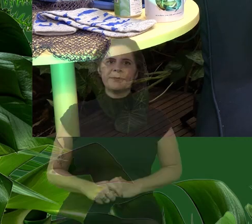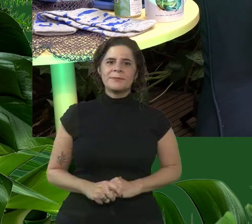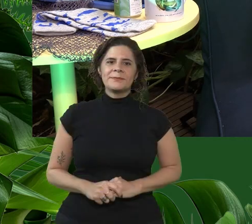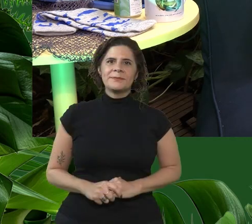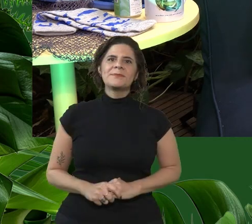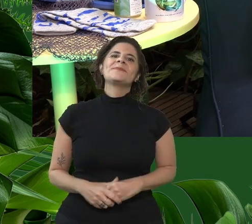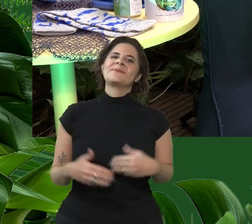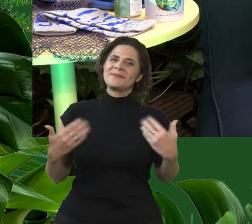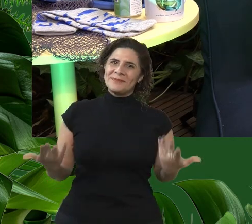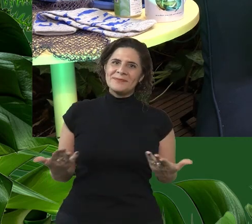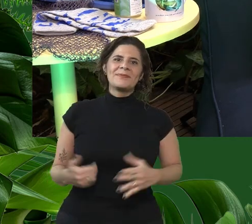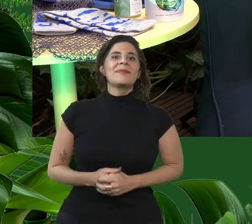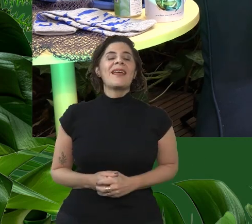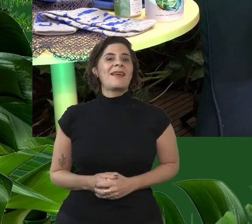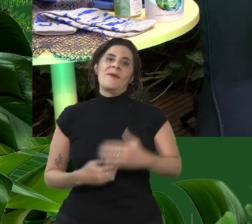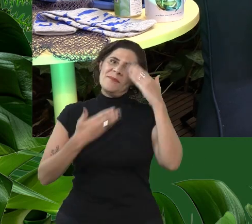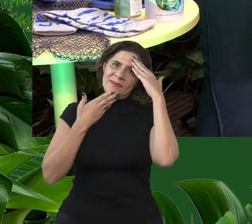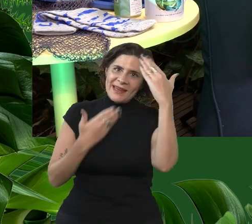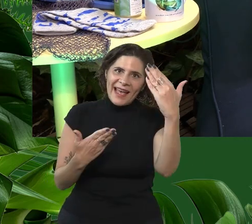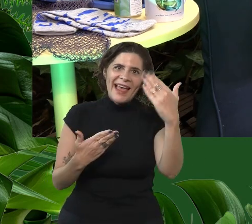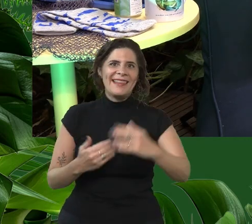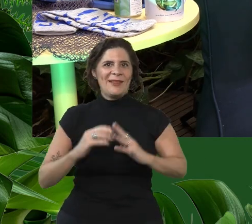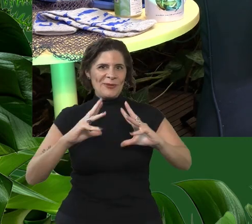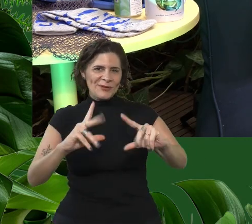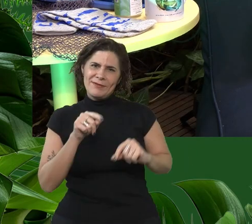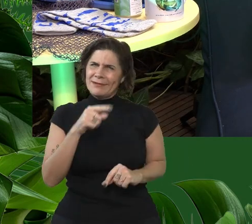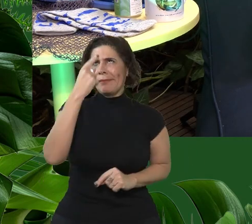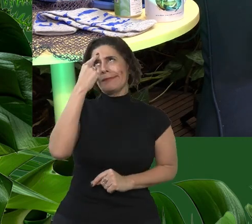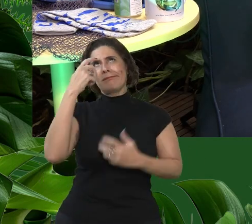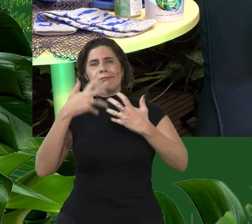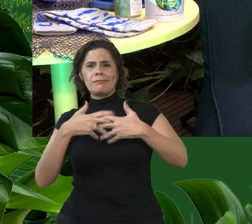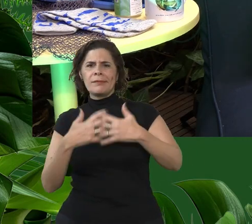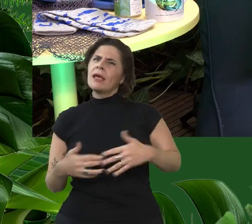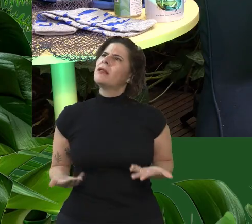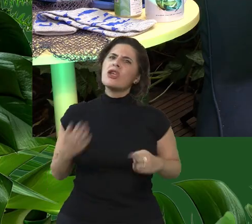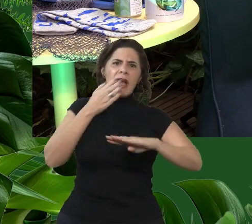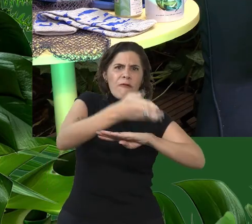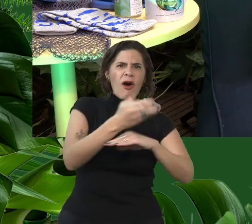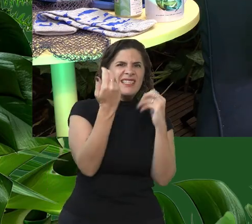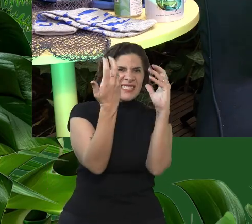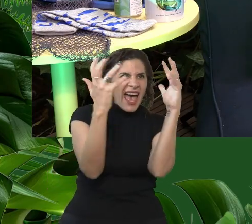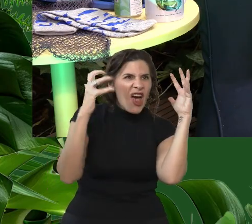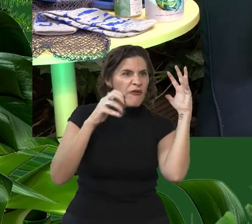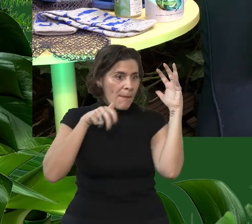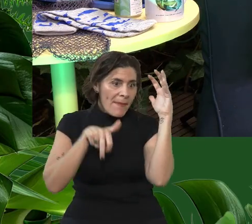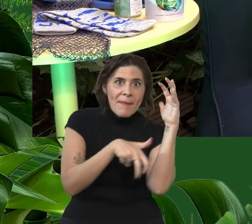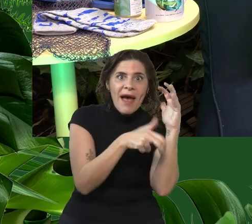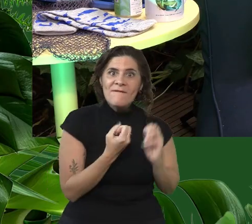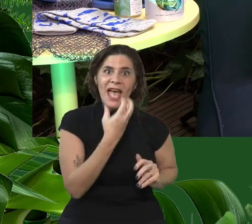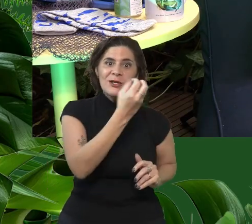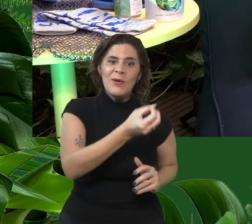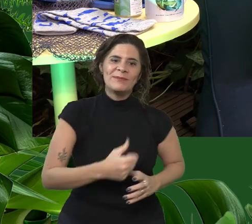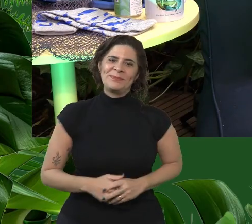É isso aí, pessoal. Obrigado, Nara. Obrigado, Omar. E você deve estar se perguntando, Gabriel, você viajou para o meio da selva? O que está acontecendo? Gente,